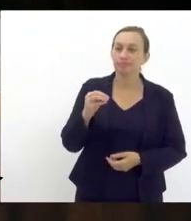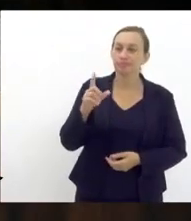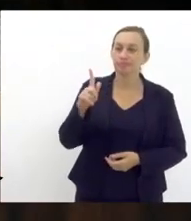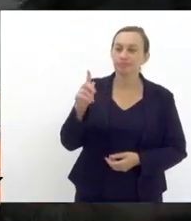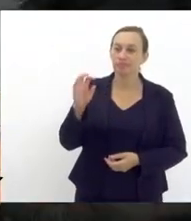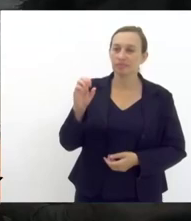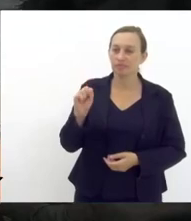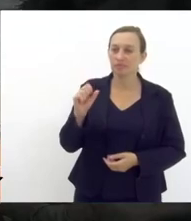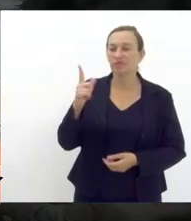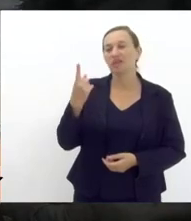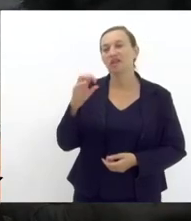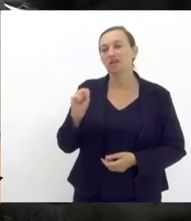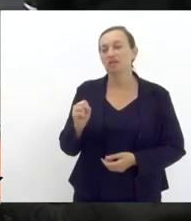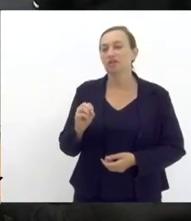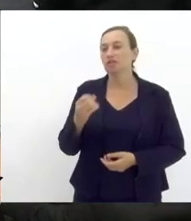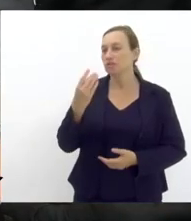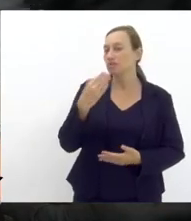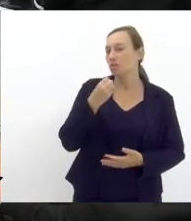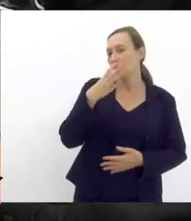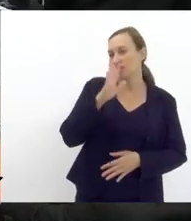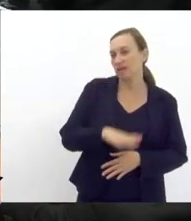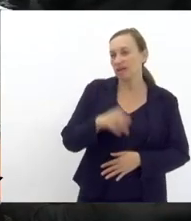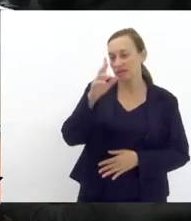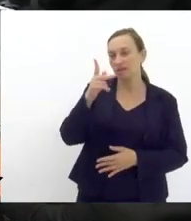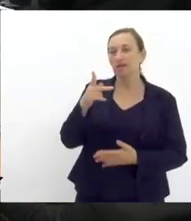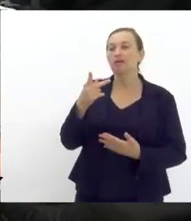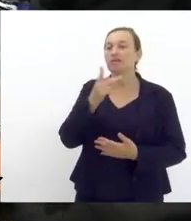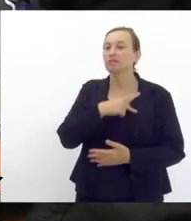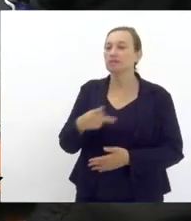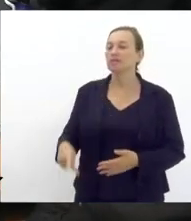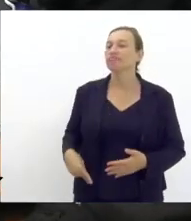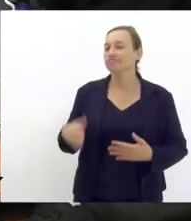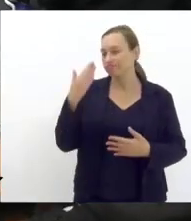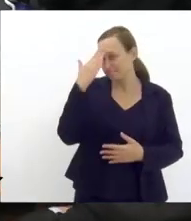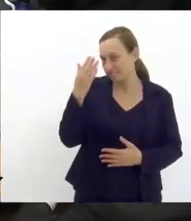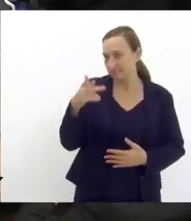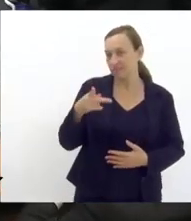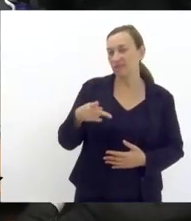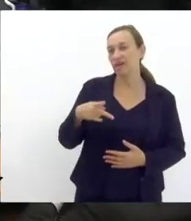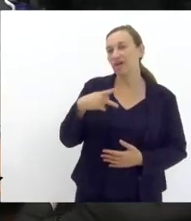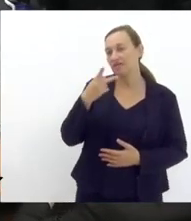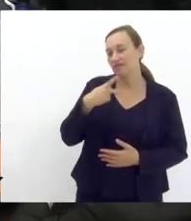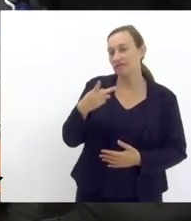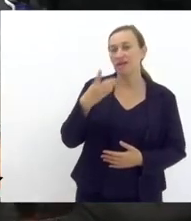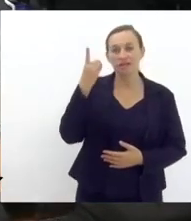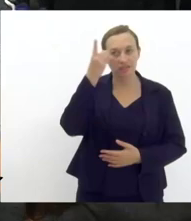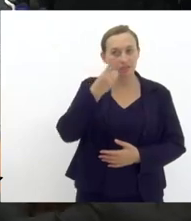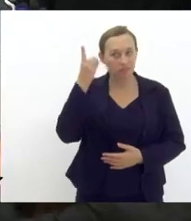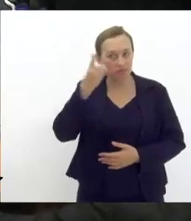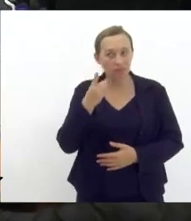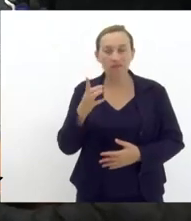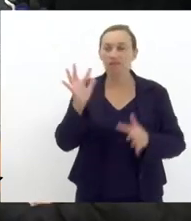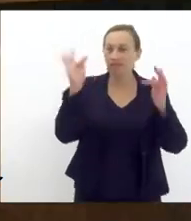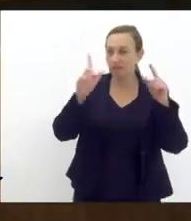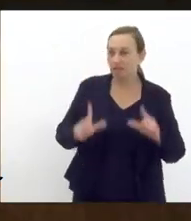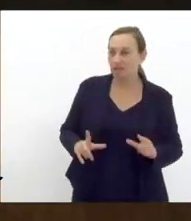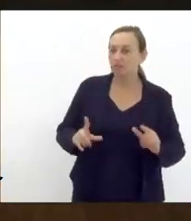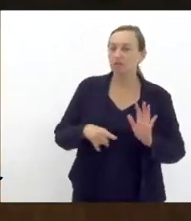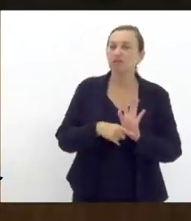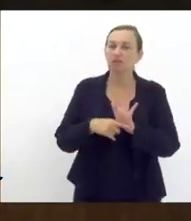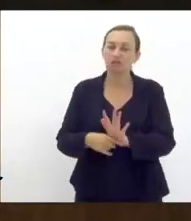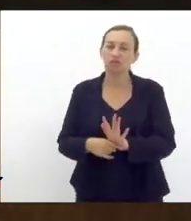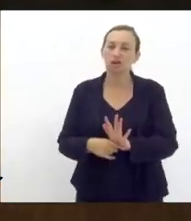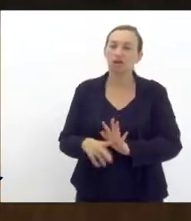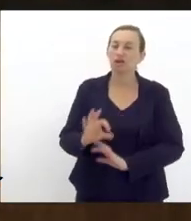Gagliasso queria agradecer as palavras da deputada eh fico muito feliz também então podendo colaborar fomentar com a polícia